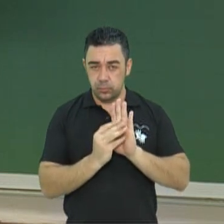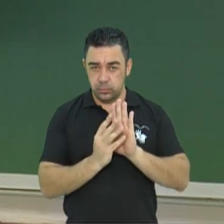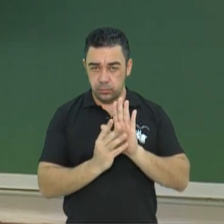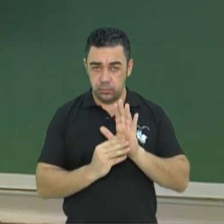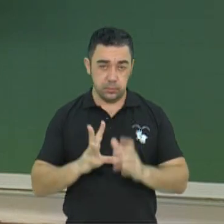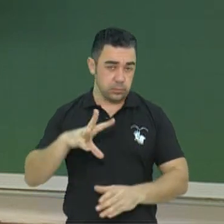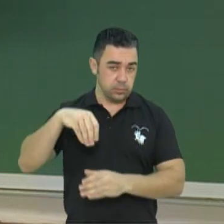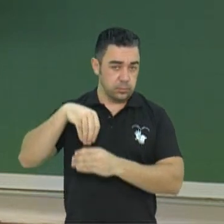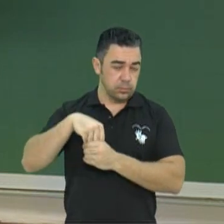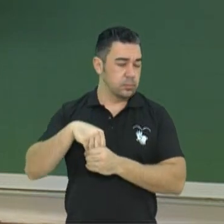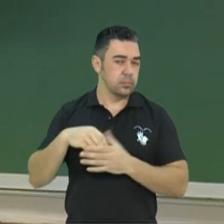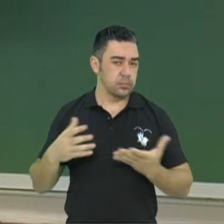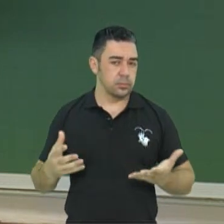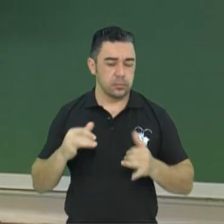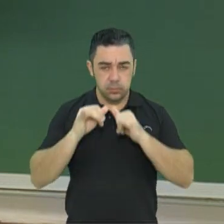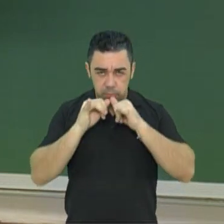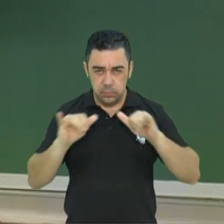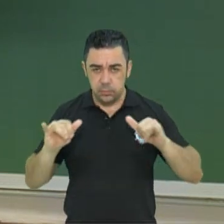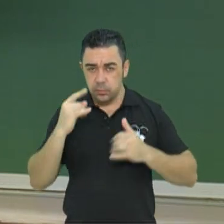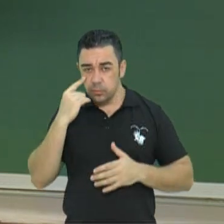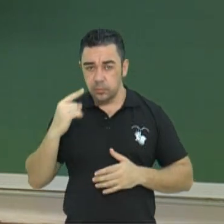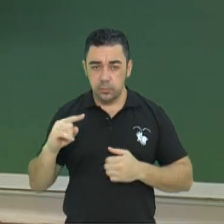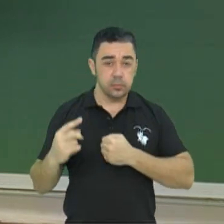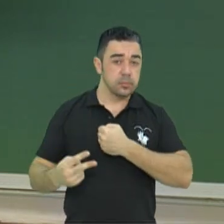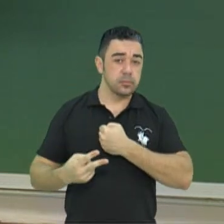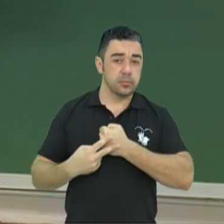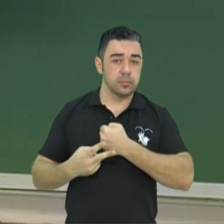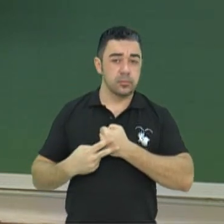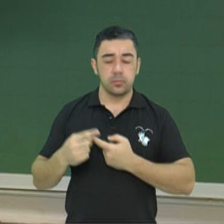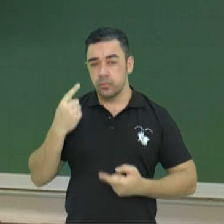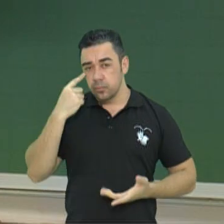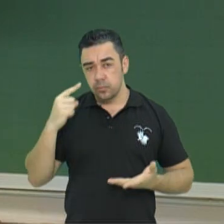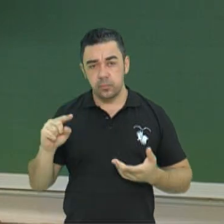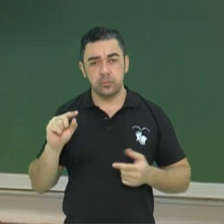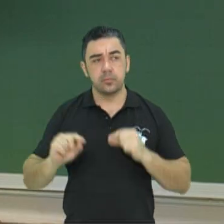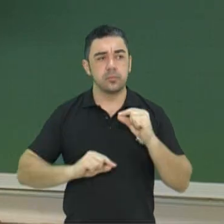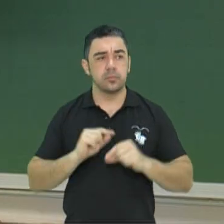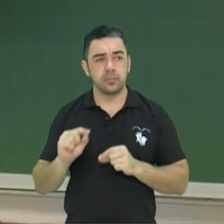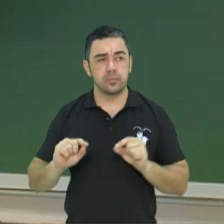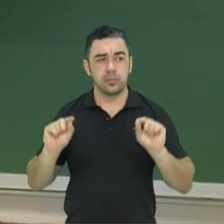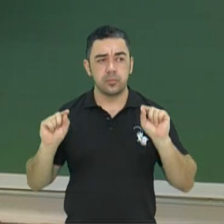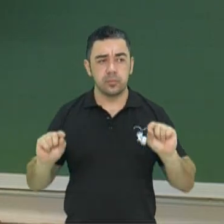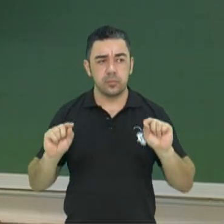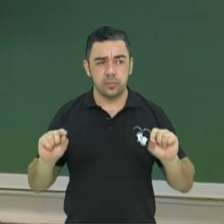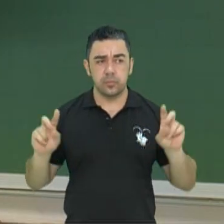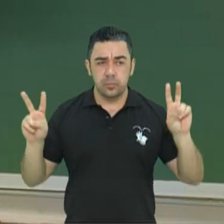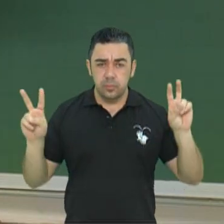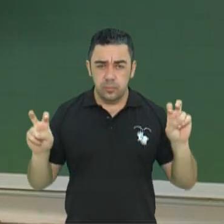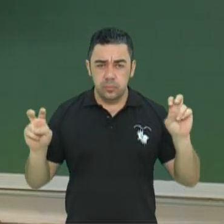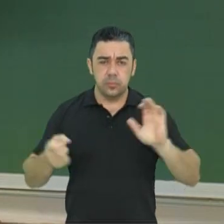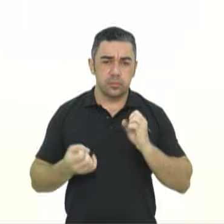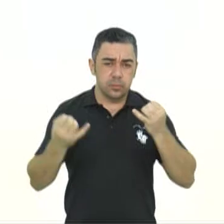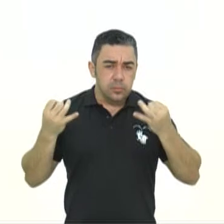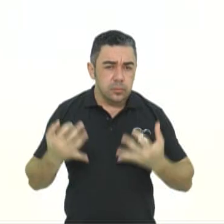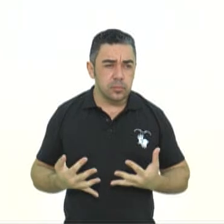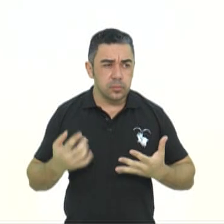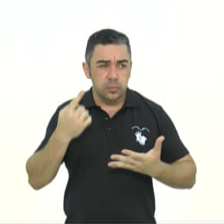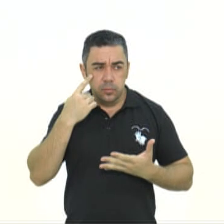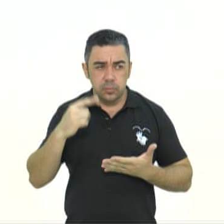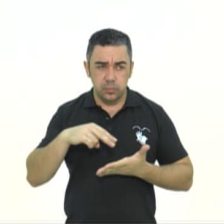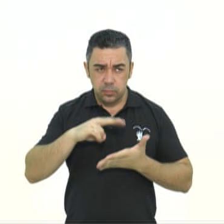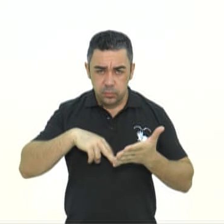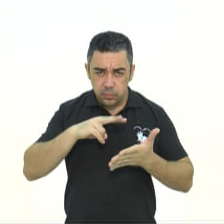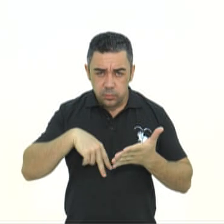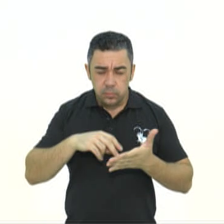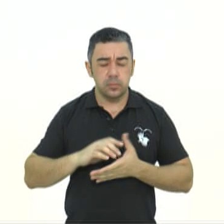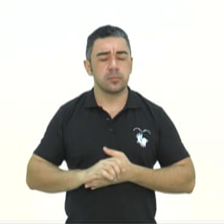notícia em relação aos verbos. Então, nós vamos explorar aqui, tá? Sobre o que o título está nos propondo. Então, vamos ler o